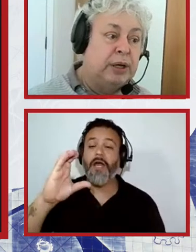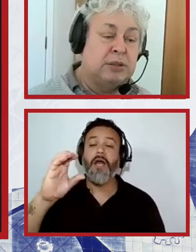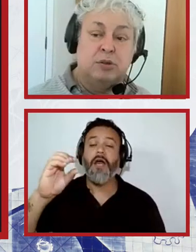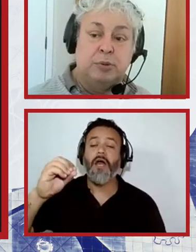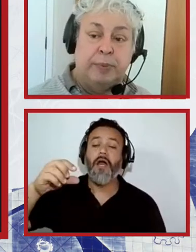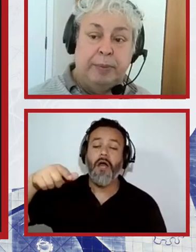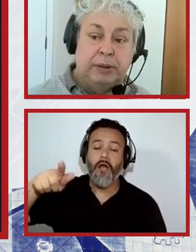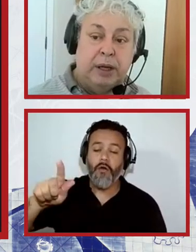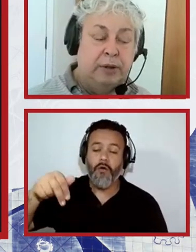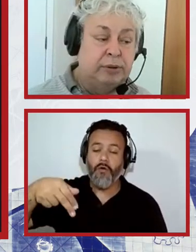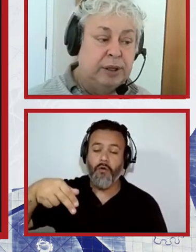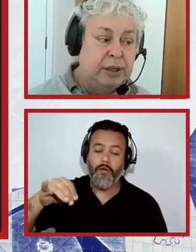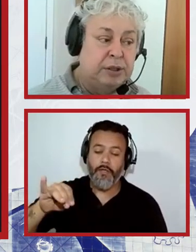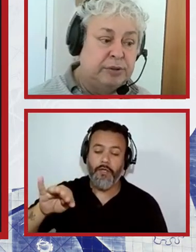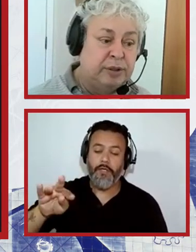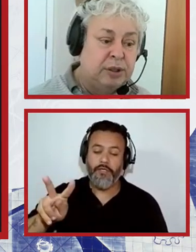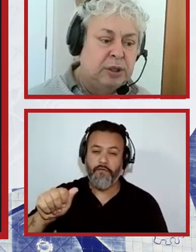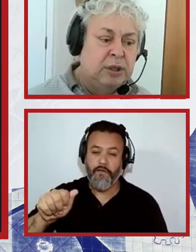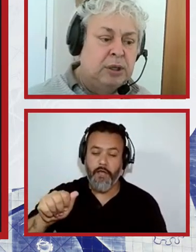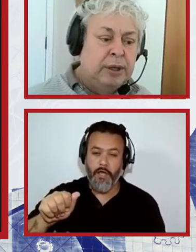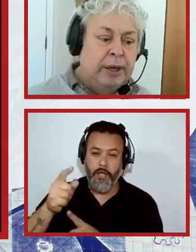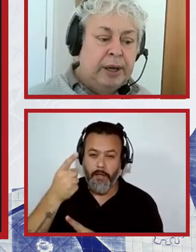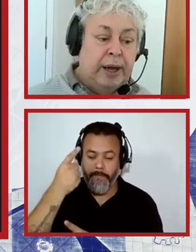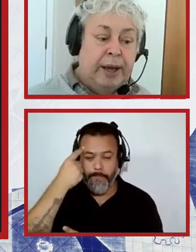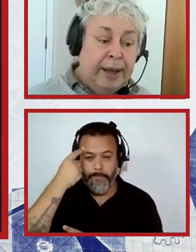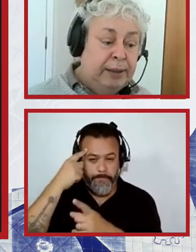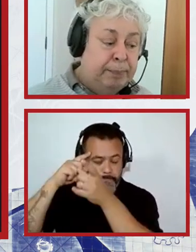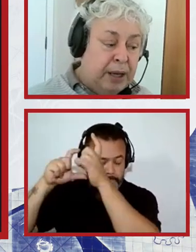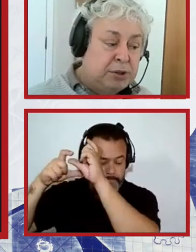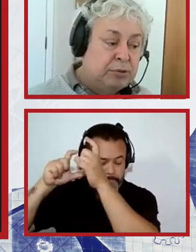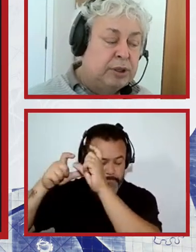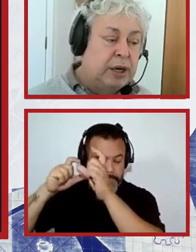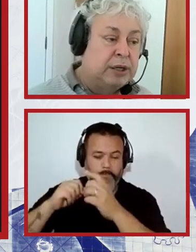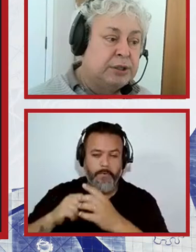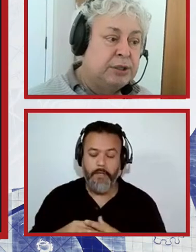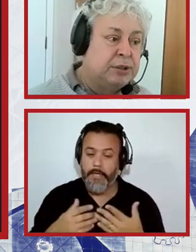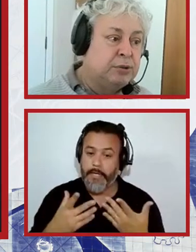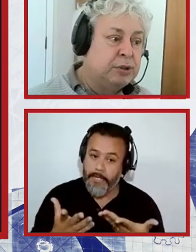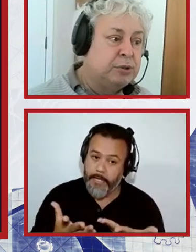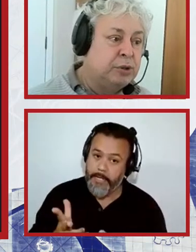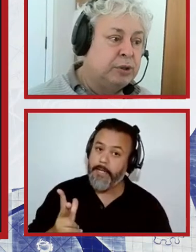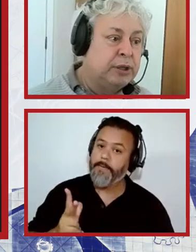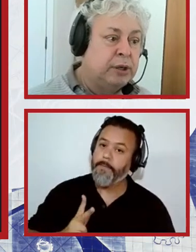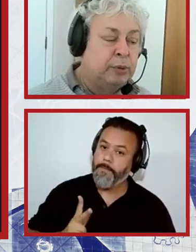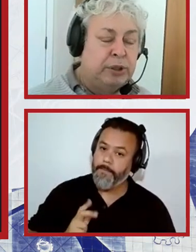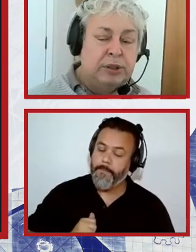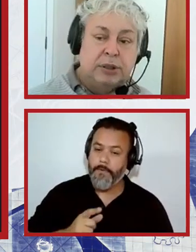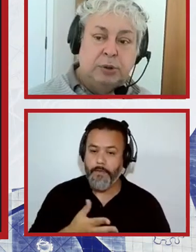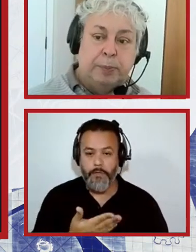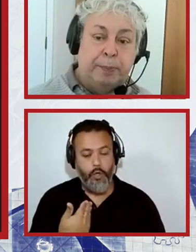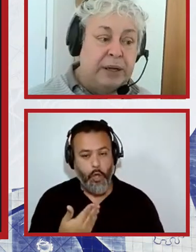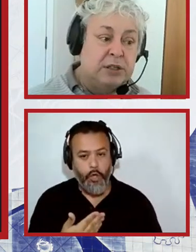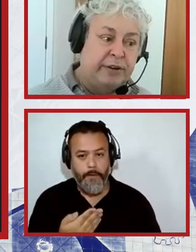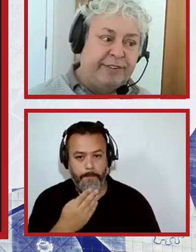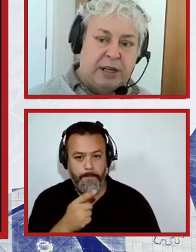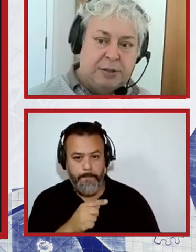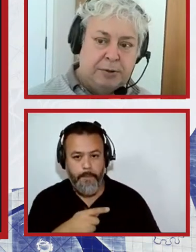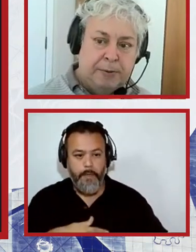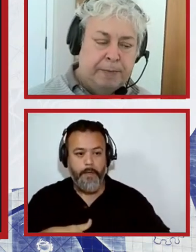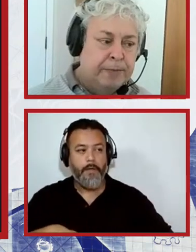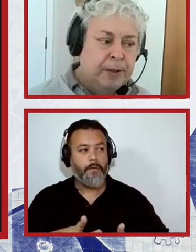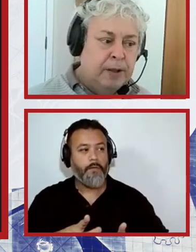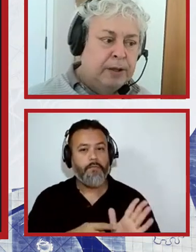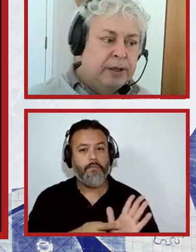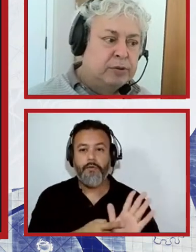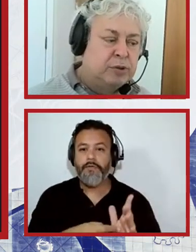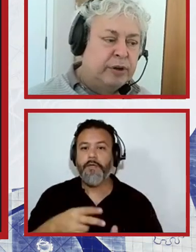para comunicação suplementar e alternativa. É, em particular, a gente soluciona utilizando Prancha